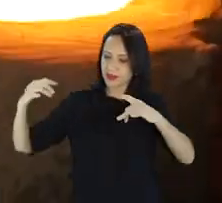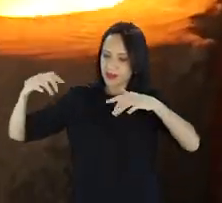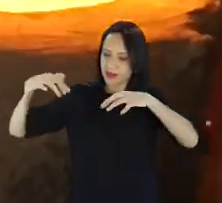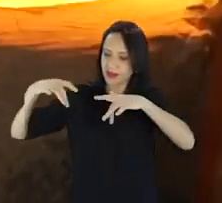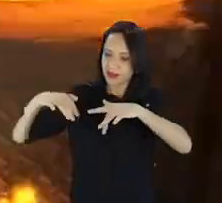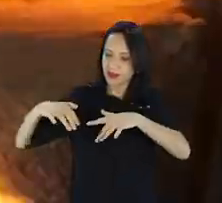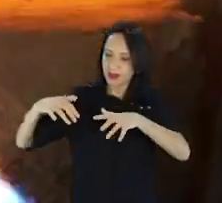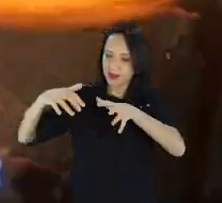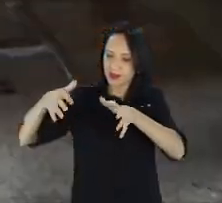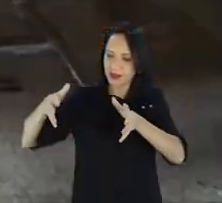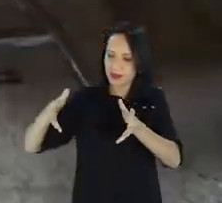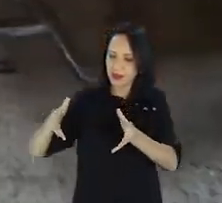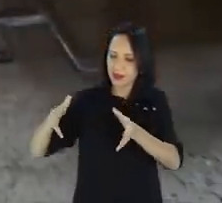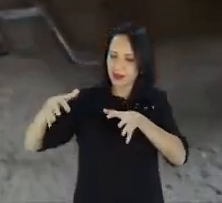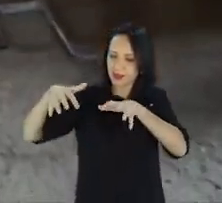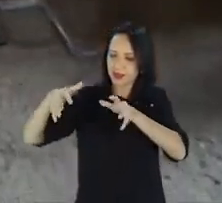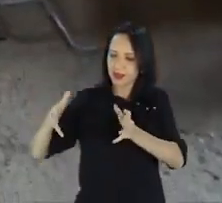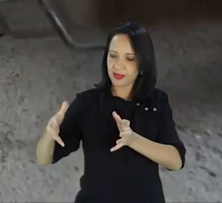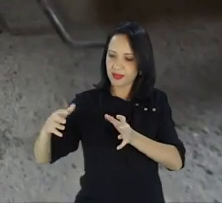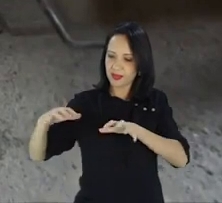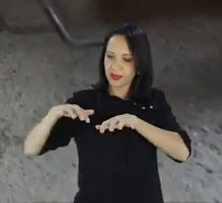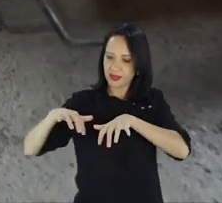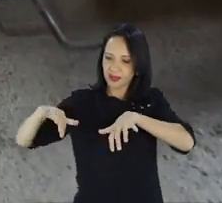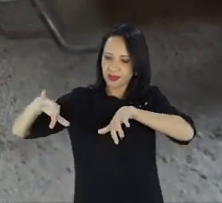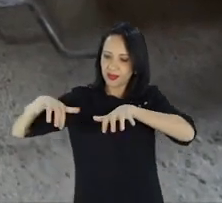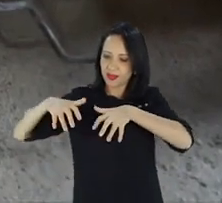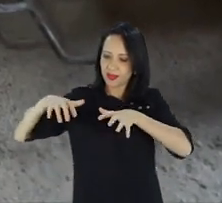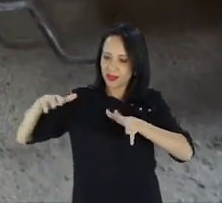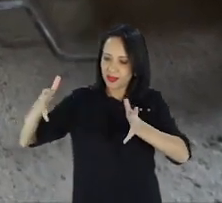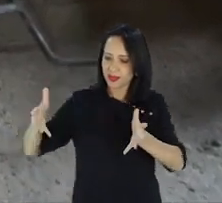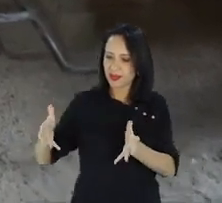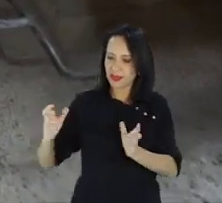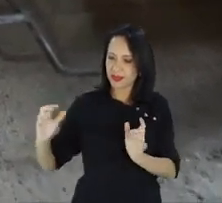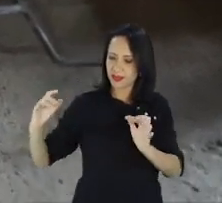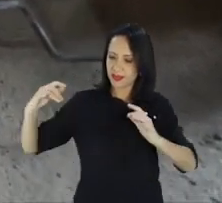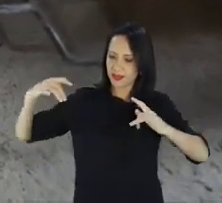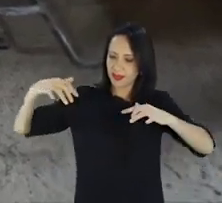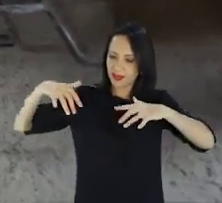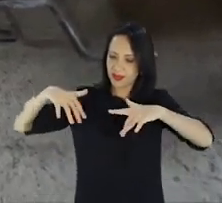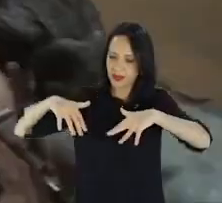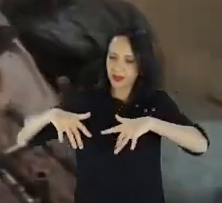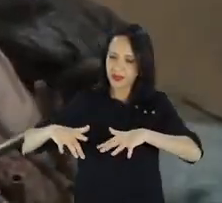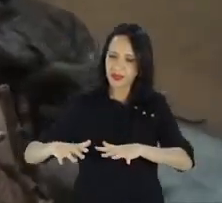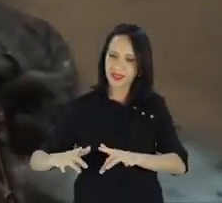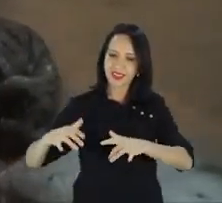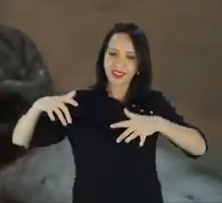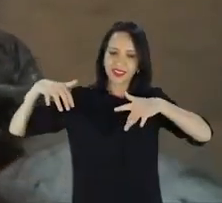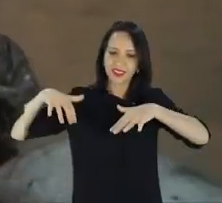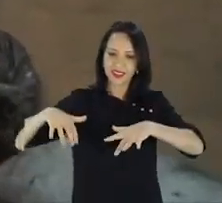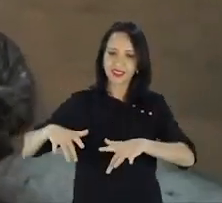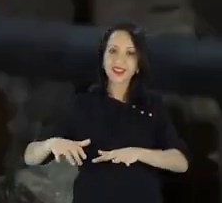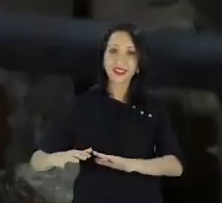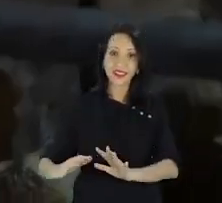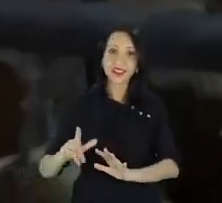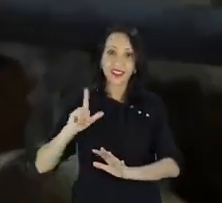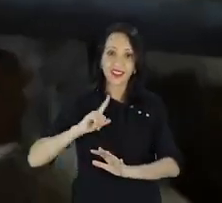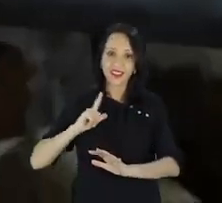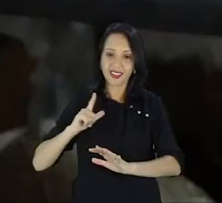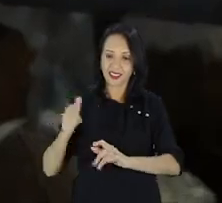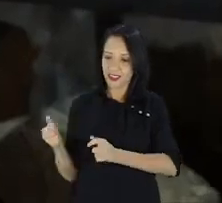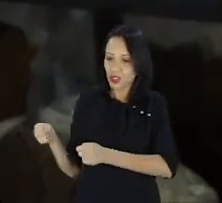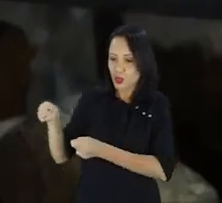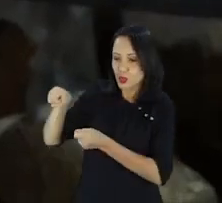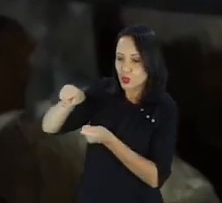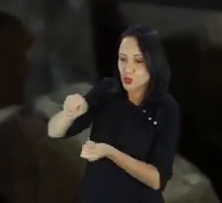as duas partes da parte de cima e a parte de baixo do contra molde e aí esse metal líquido é levado para ser derramado